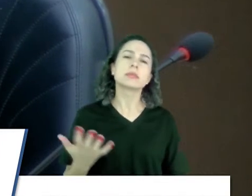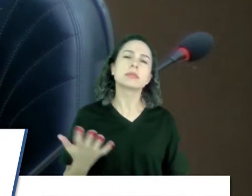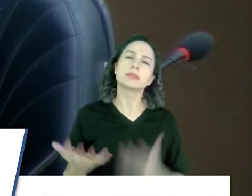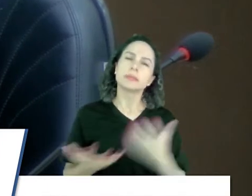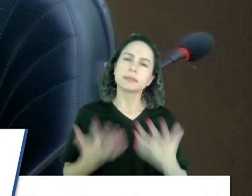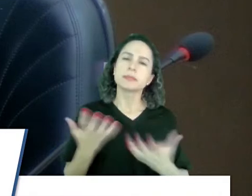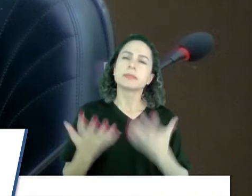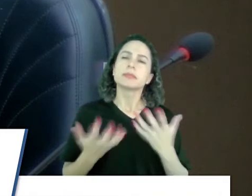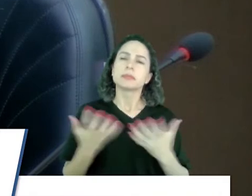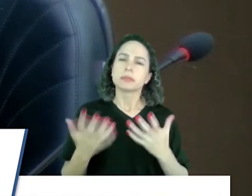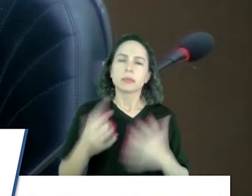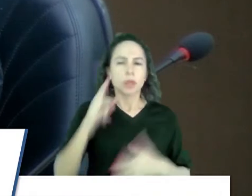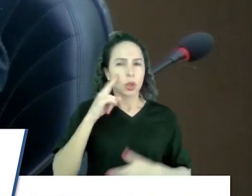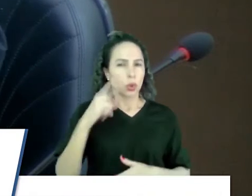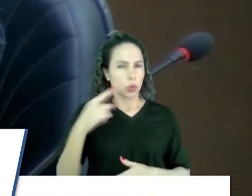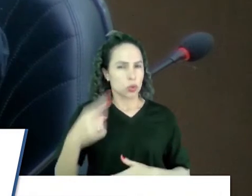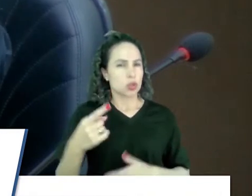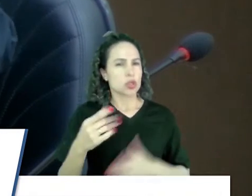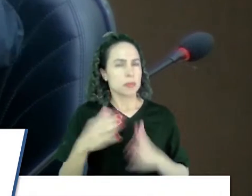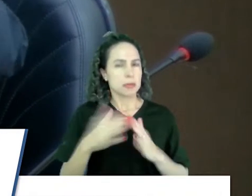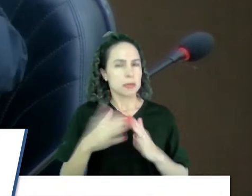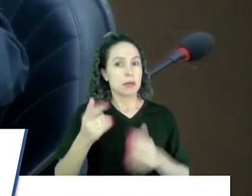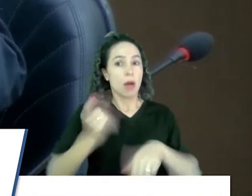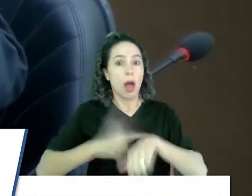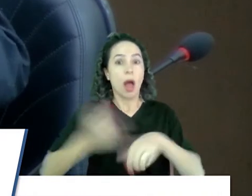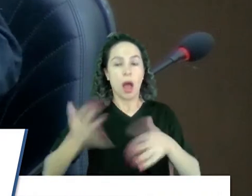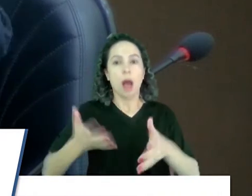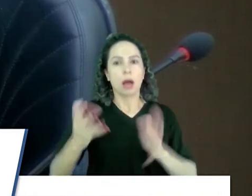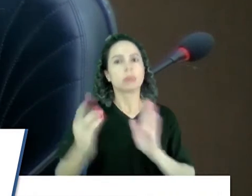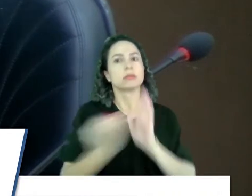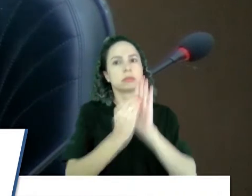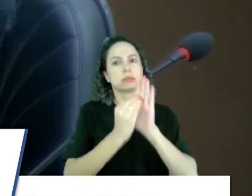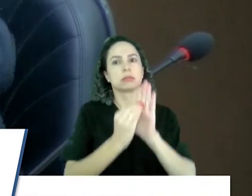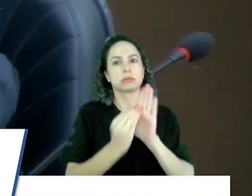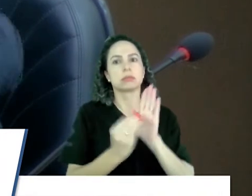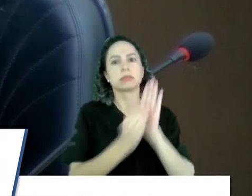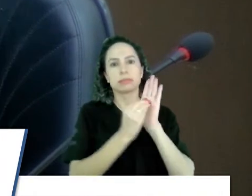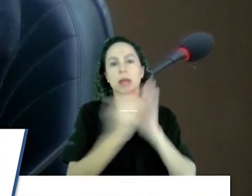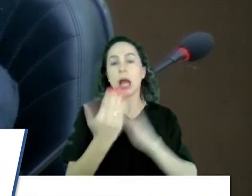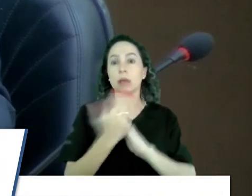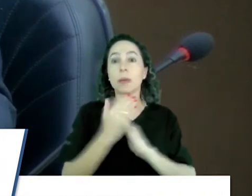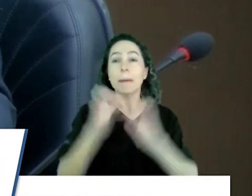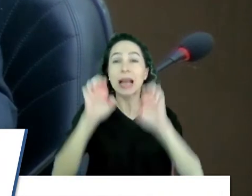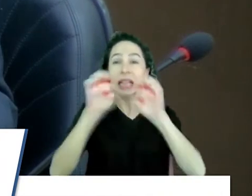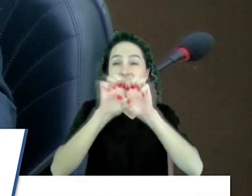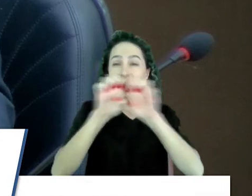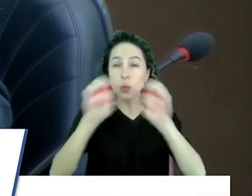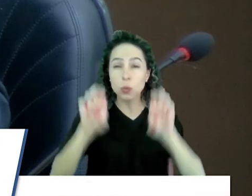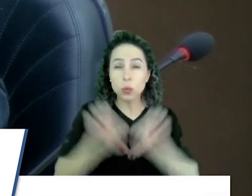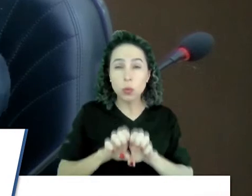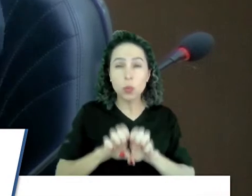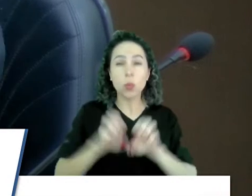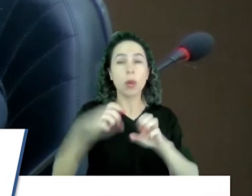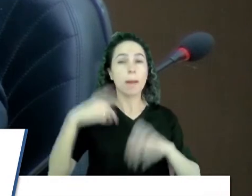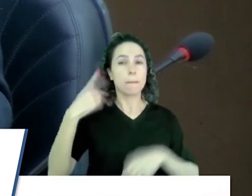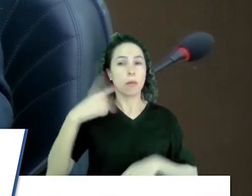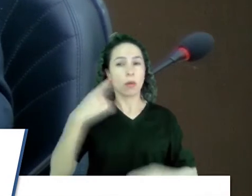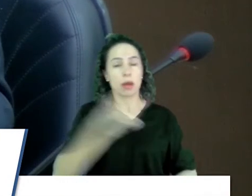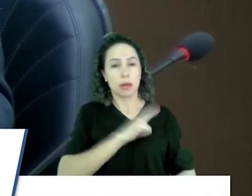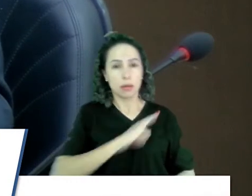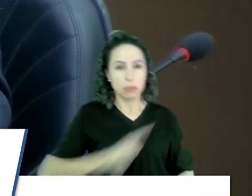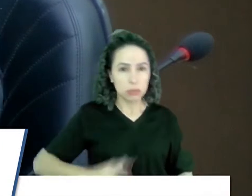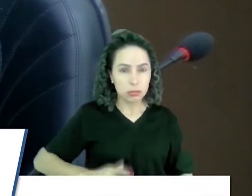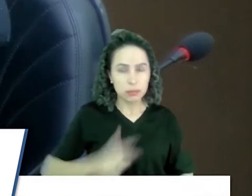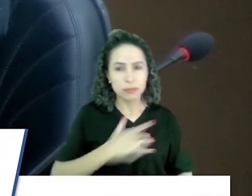dia a dia, as demandas mais imediatas, as emendas podem até ajudar. Mas a estruturação da política pública de saúde